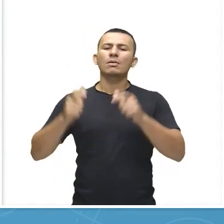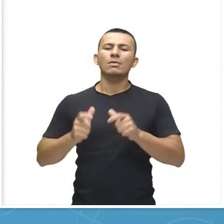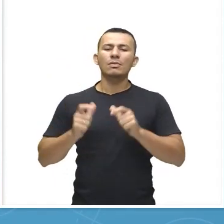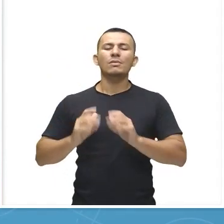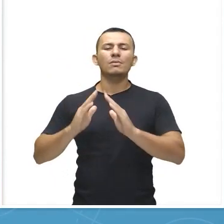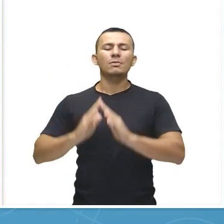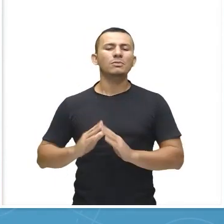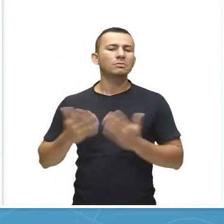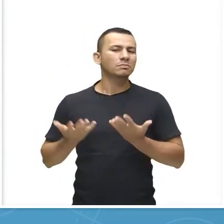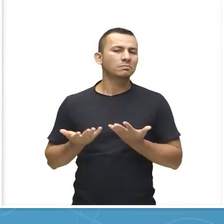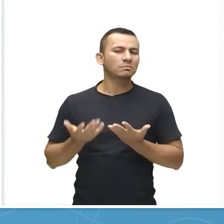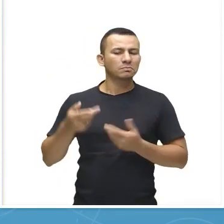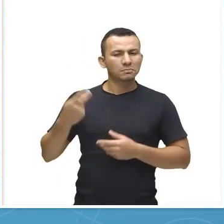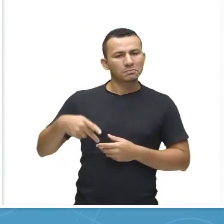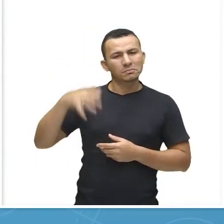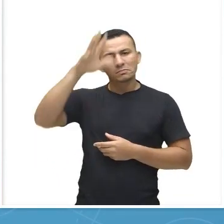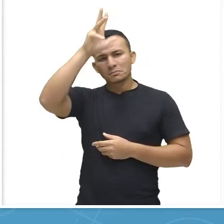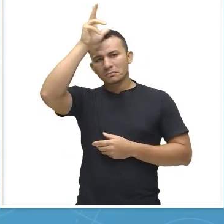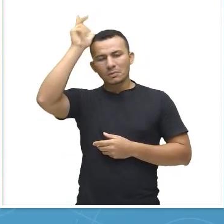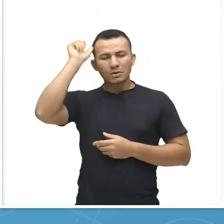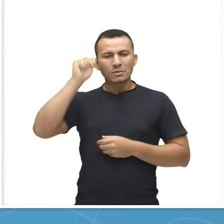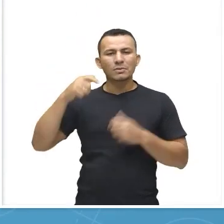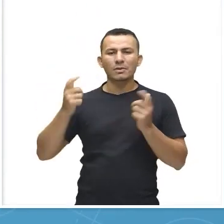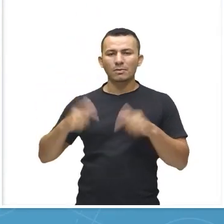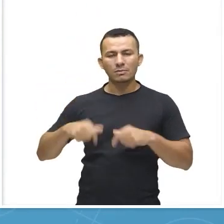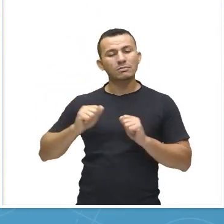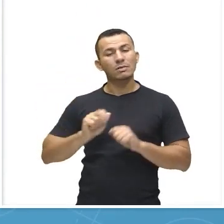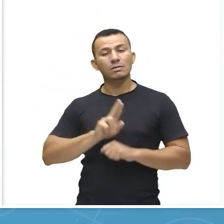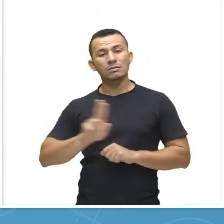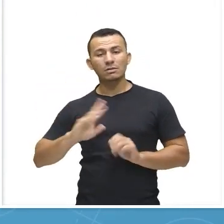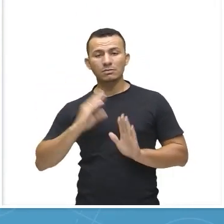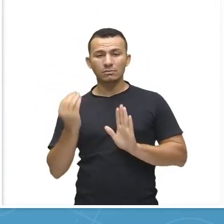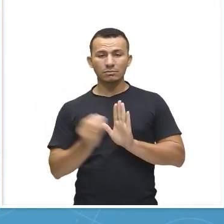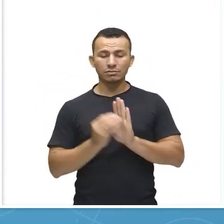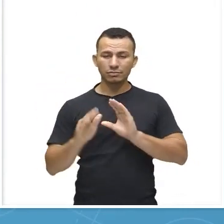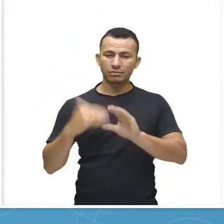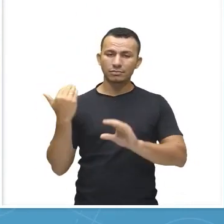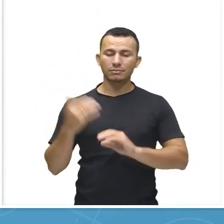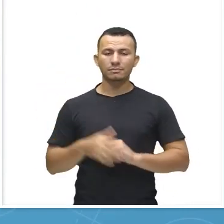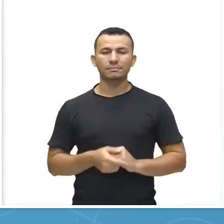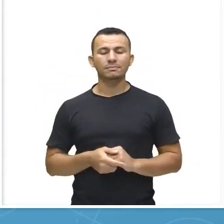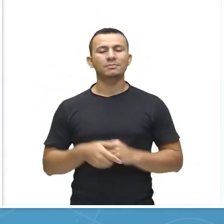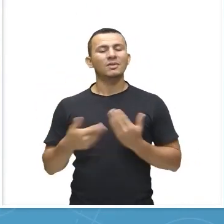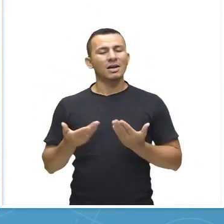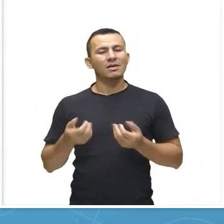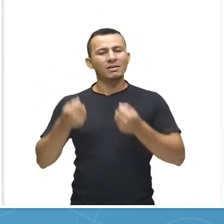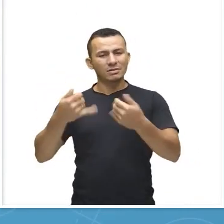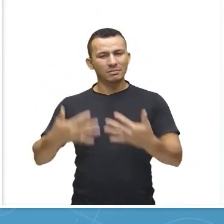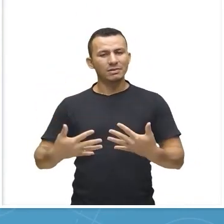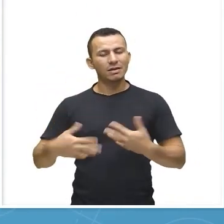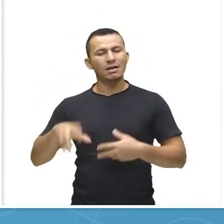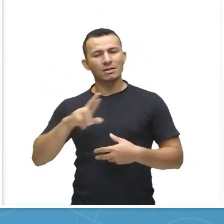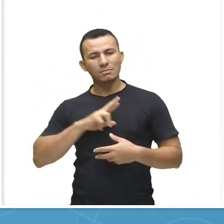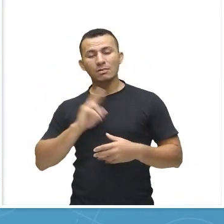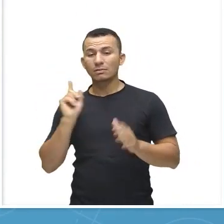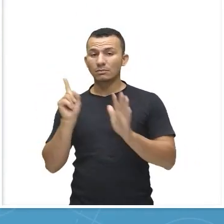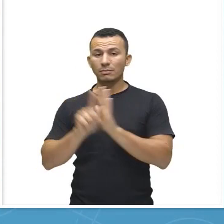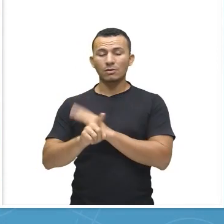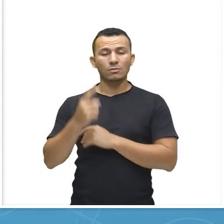de qual região aqui do nosso estado você está falando, tá bom? Então vamos lá a nossa resposta. Vamos então à